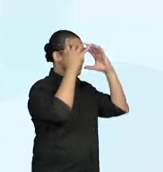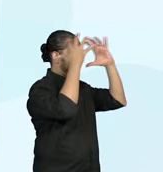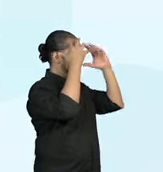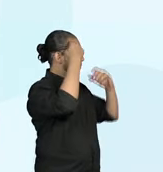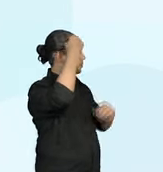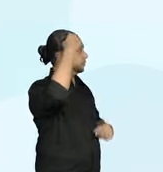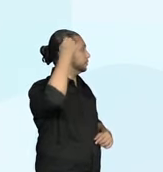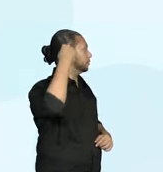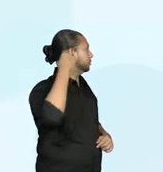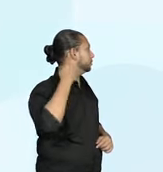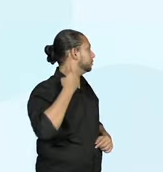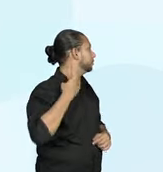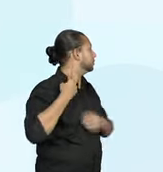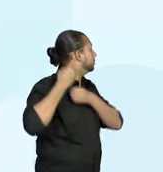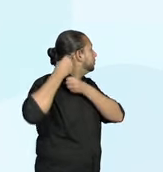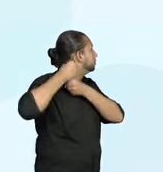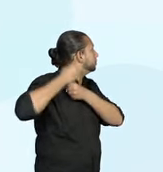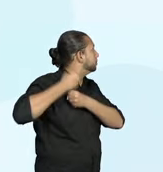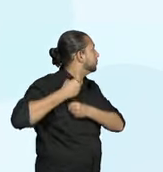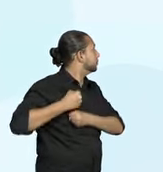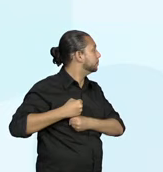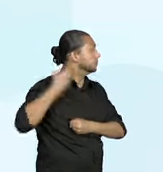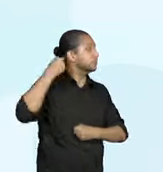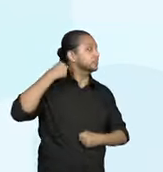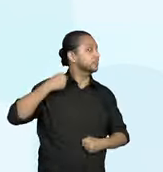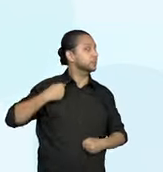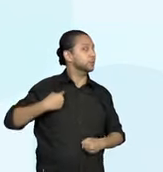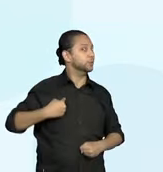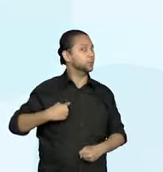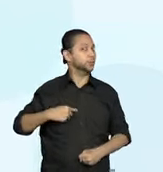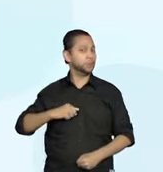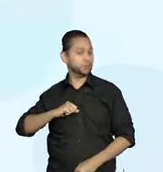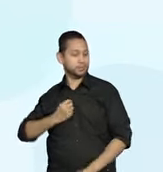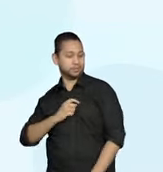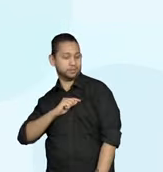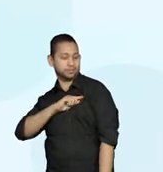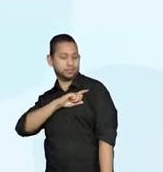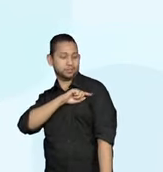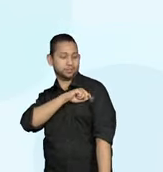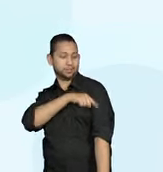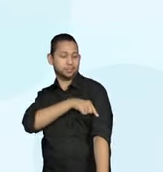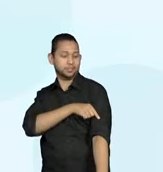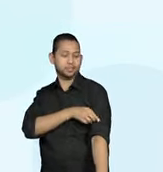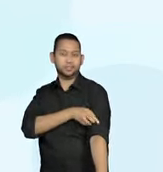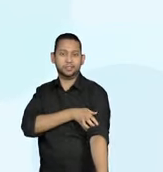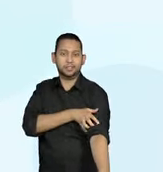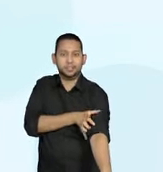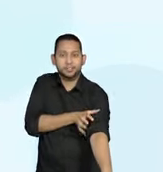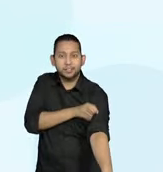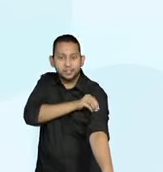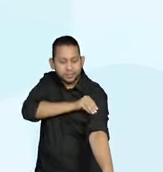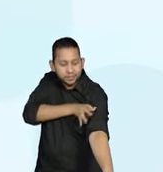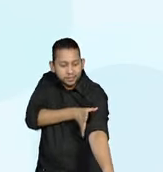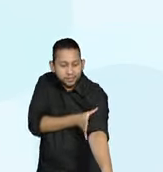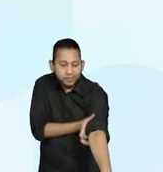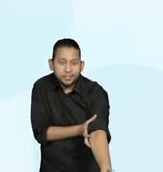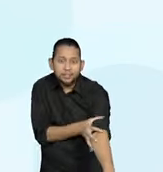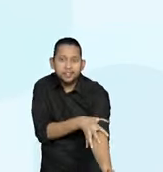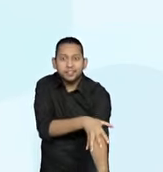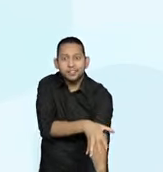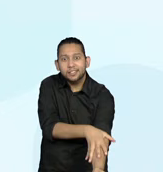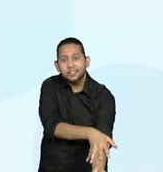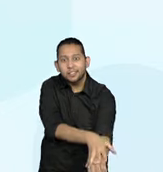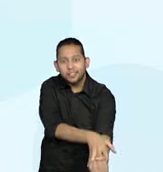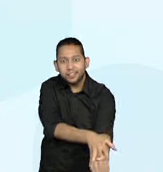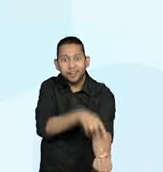estava no slide anterior. Vem o comando lá do cérebro, passa pela medula espinhal.